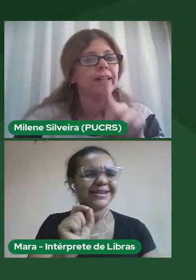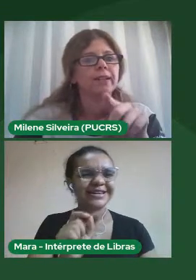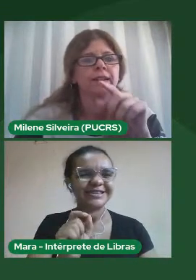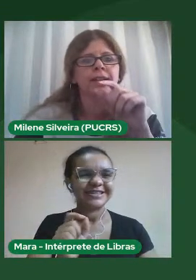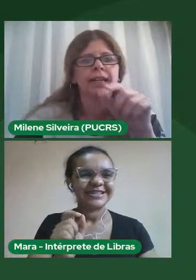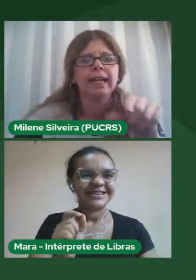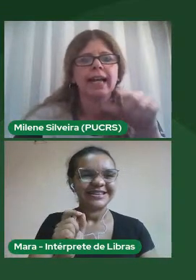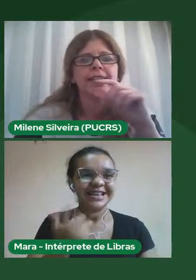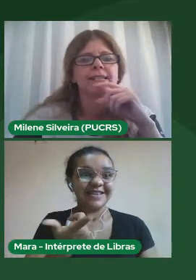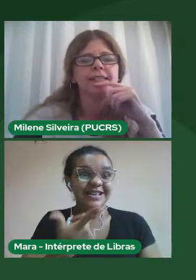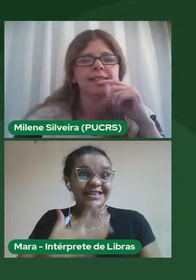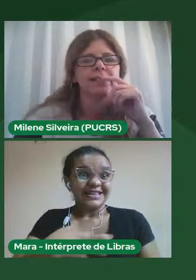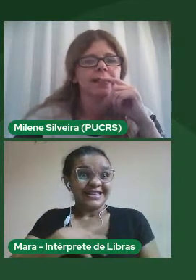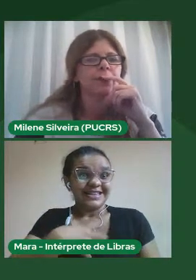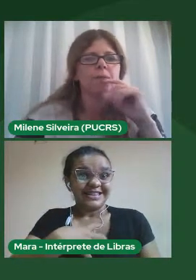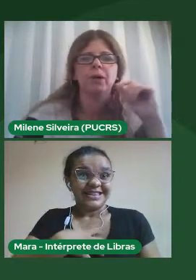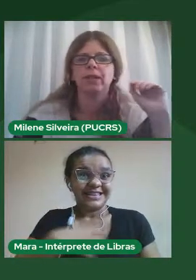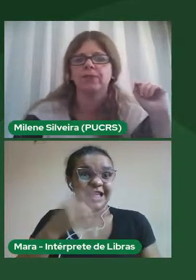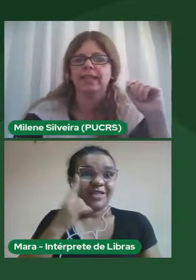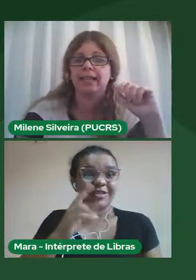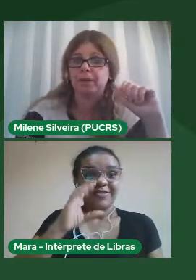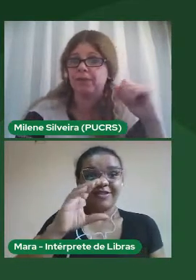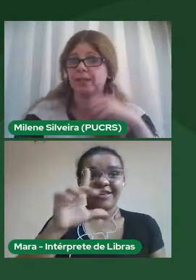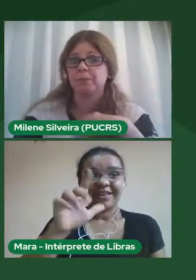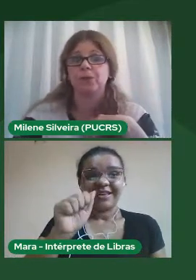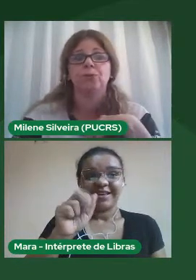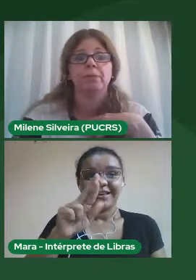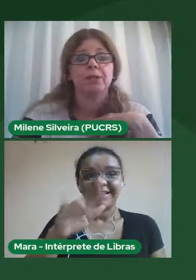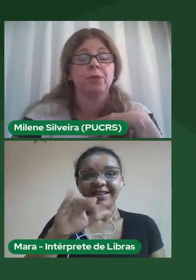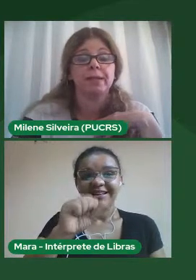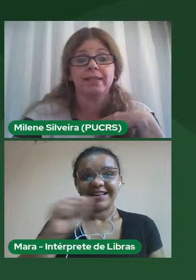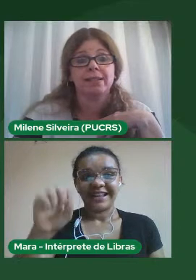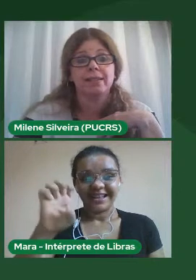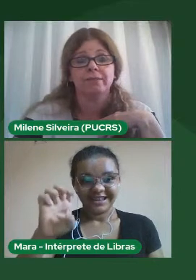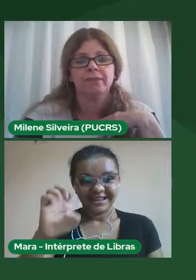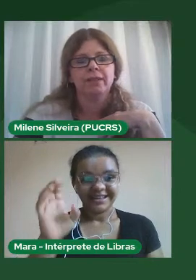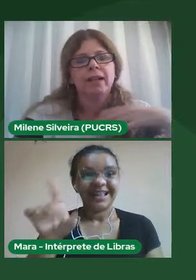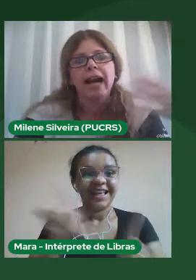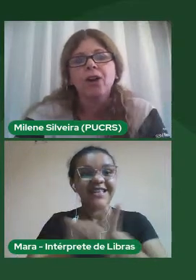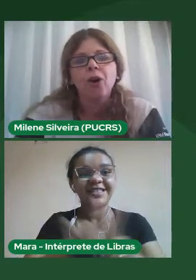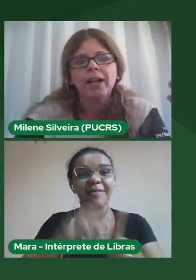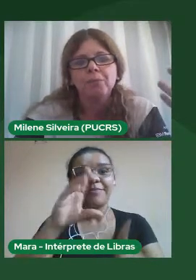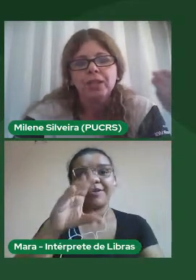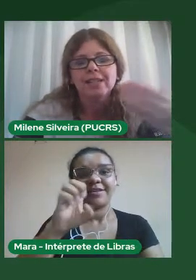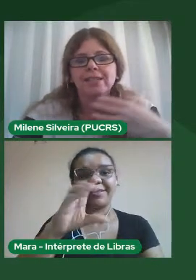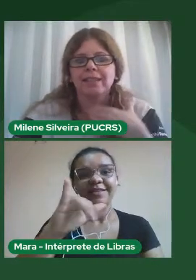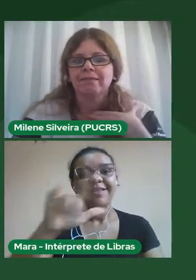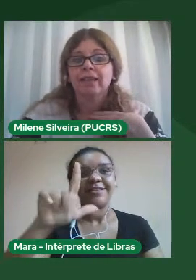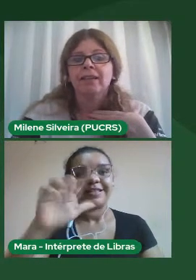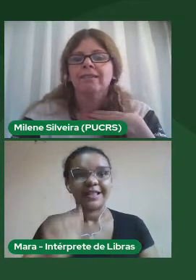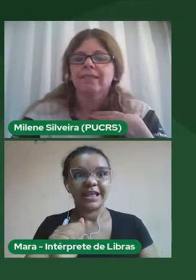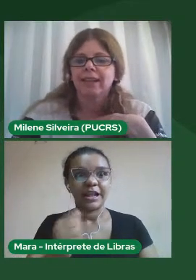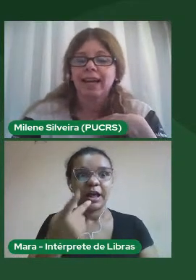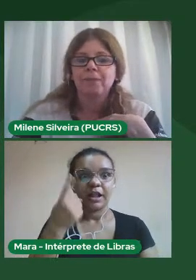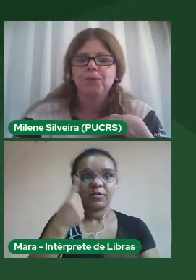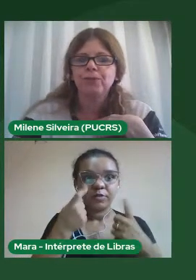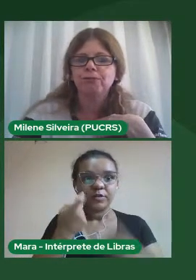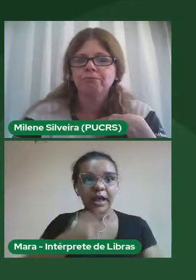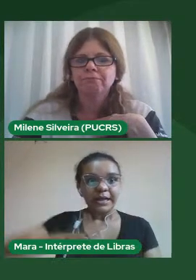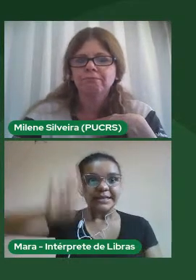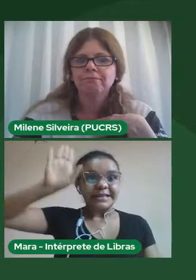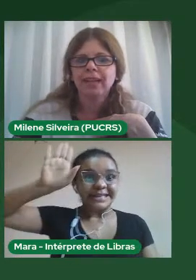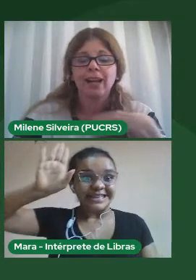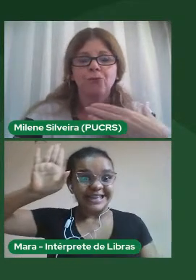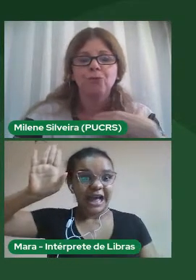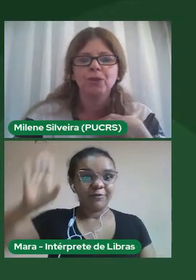terror de ver Clarice e Cecília com a mão levantada para fazer uma pergunta para a sua apresentação? A Glória, porque assim, ela me